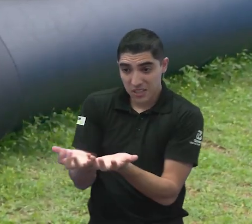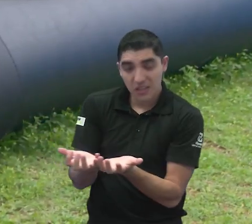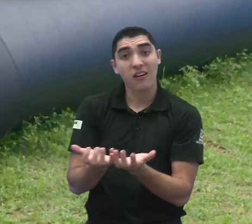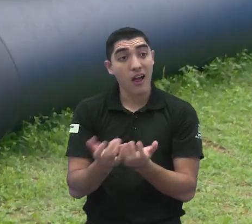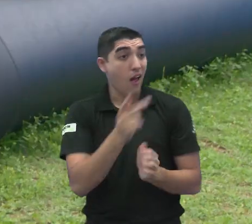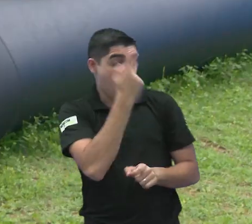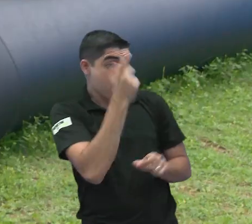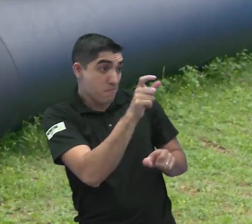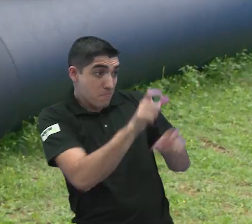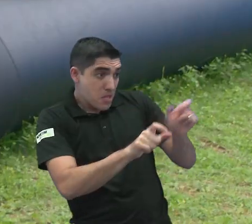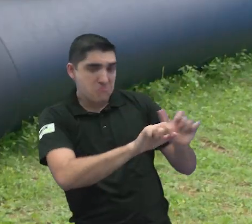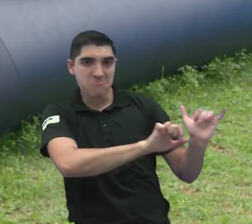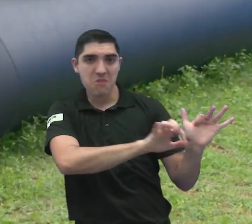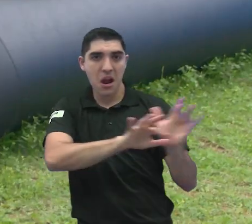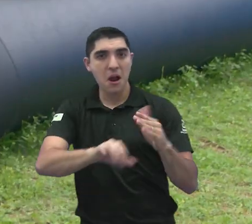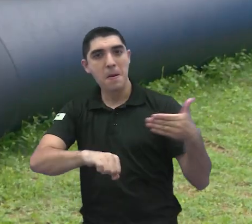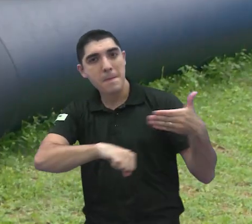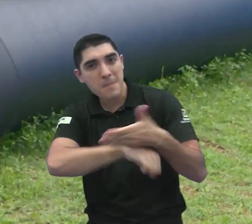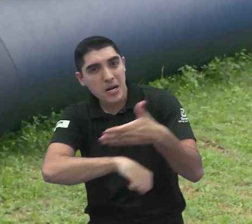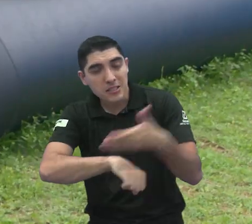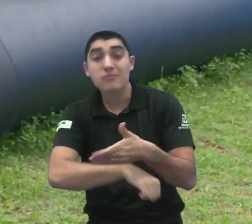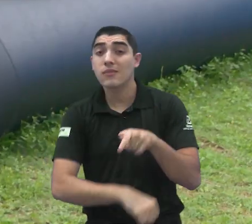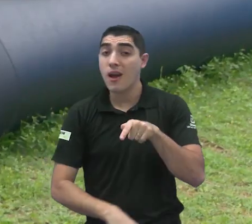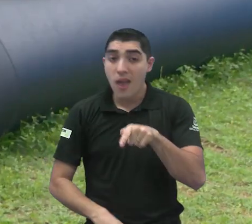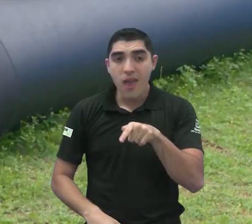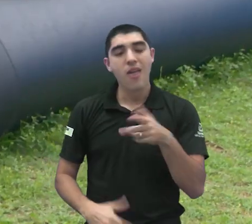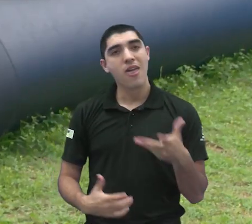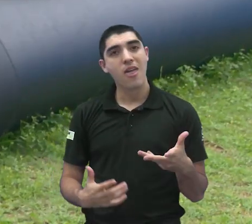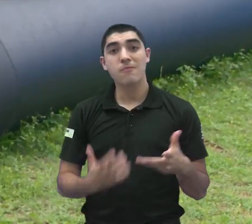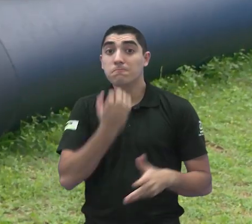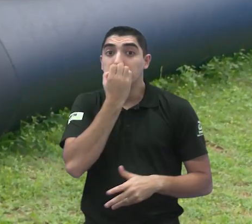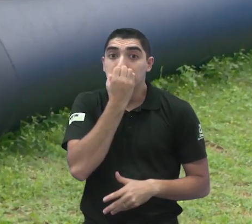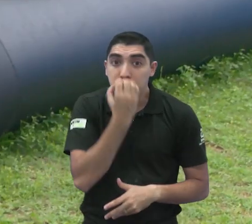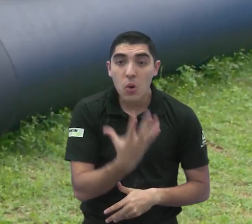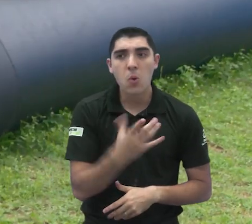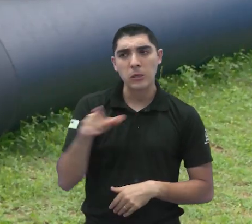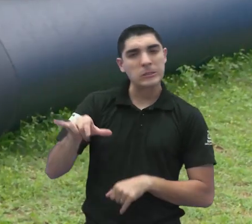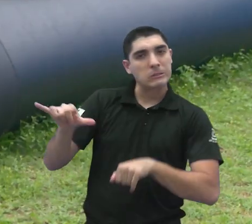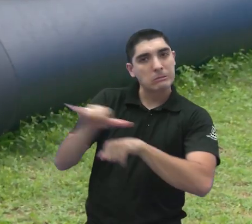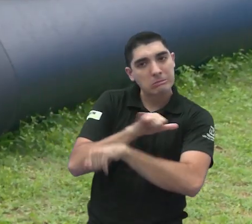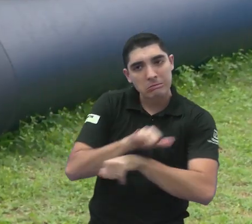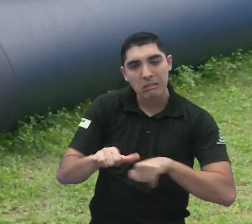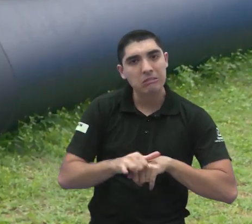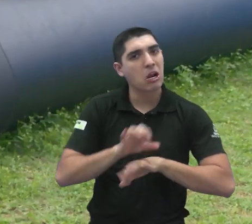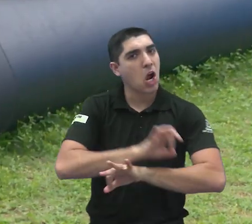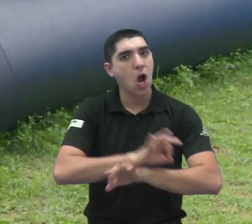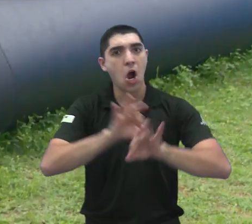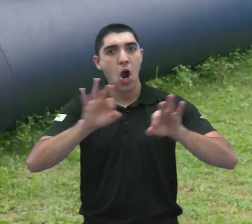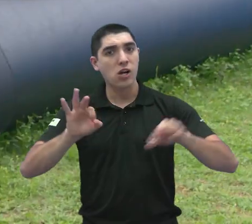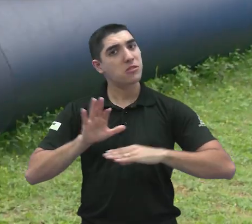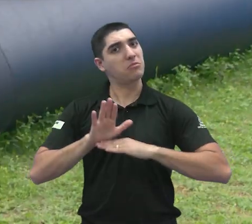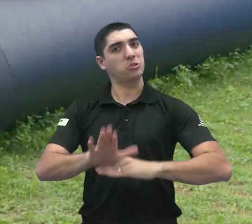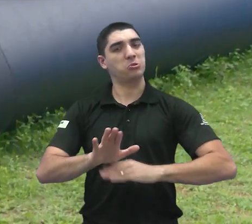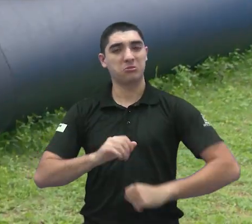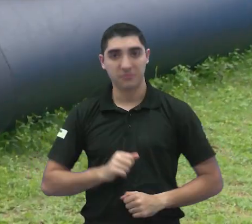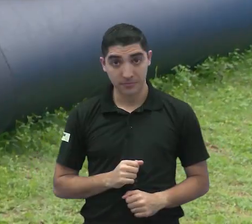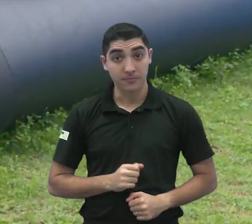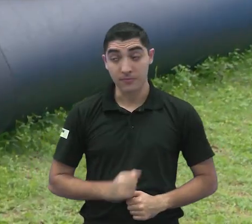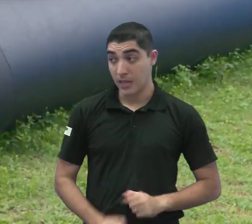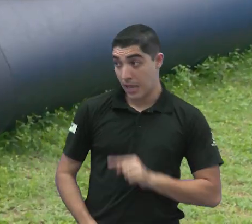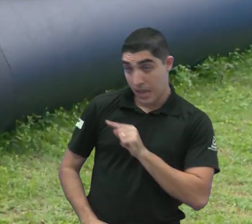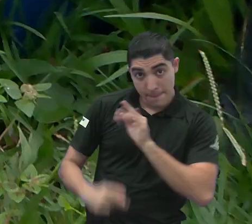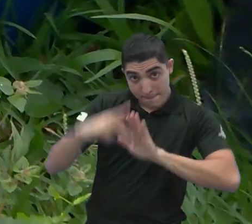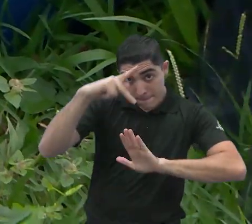a comunidade já participa, então é mais um equipamento, né, que veio para somar